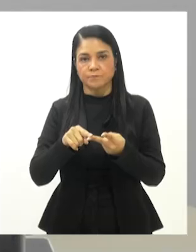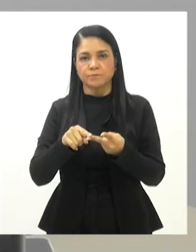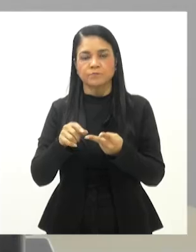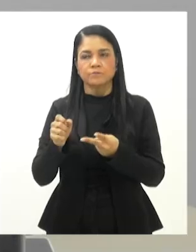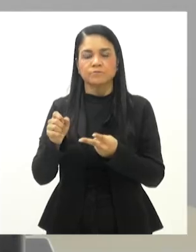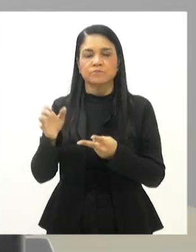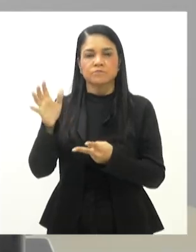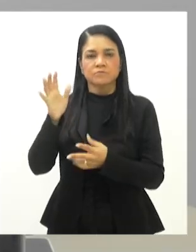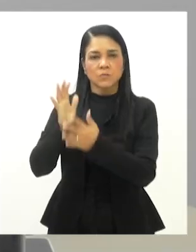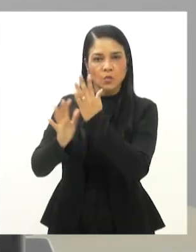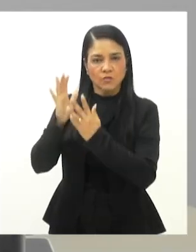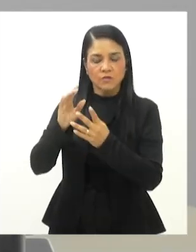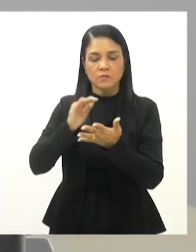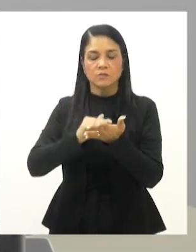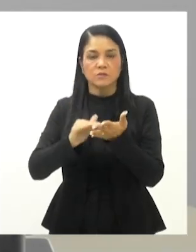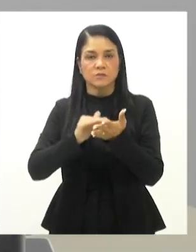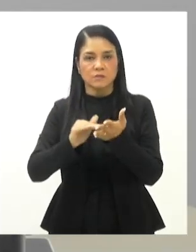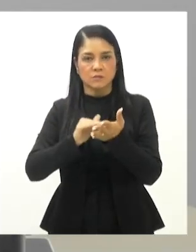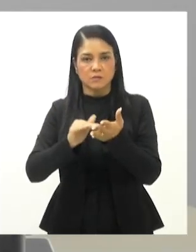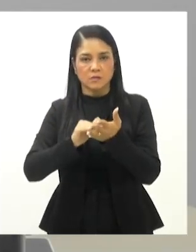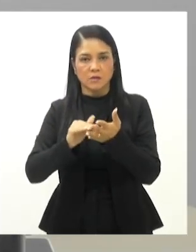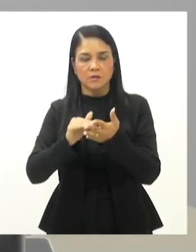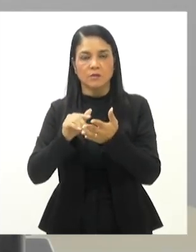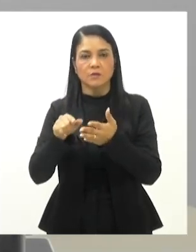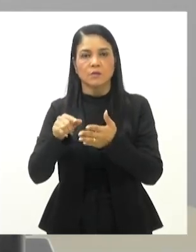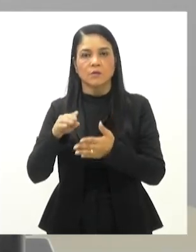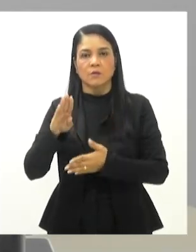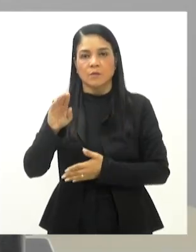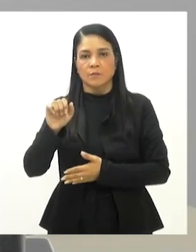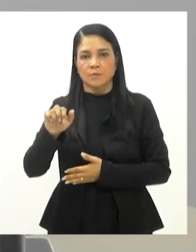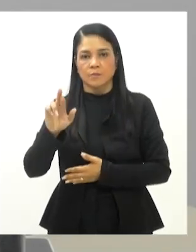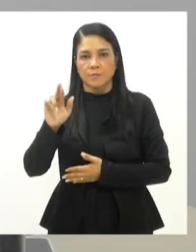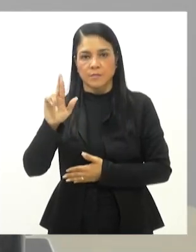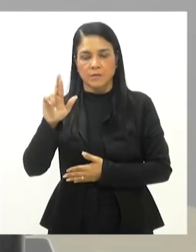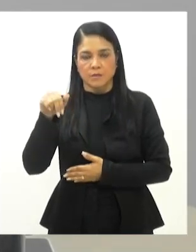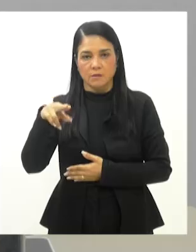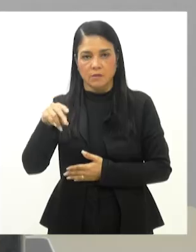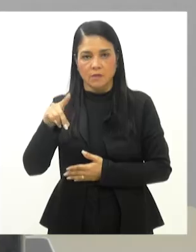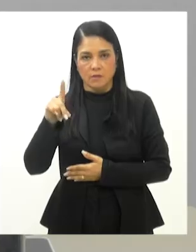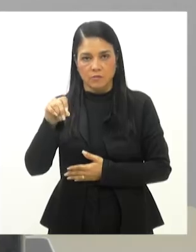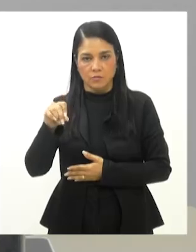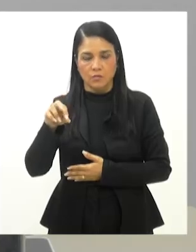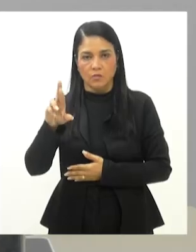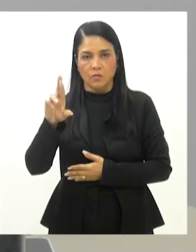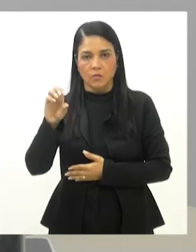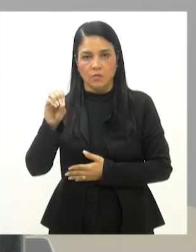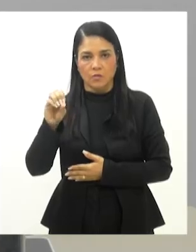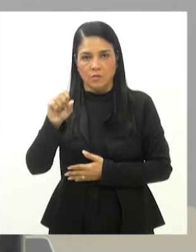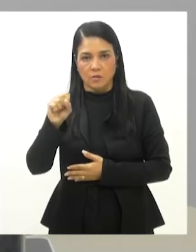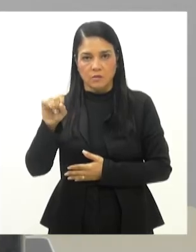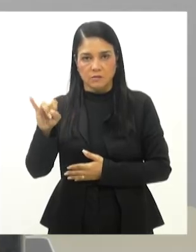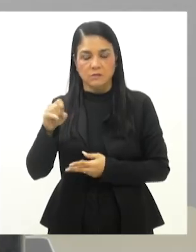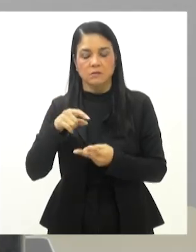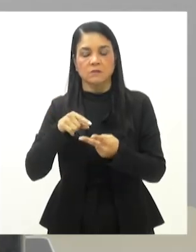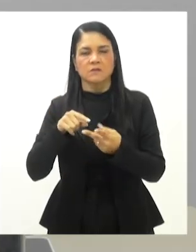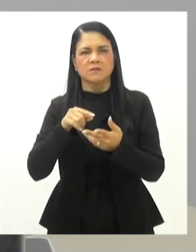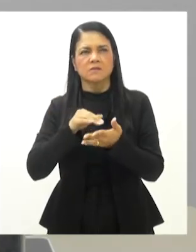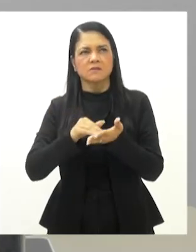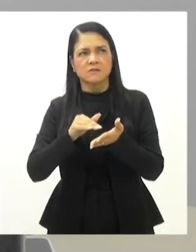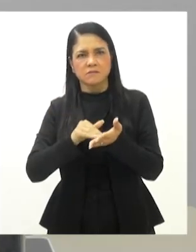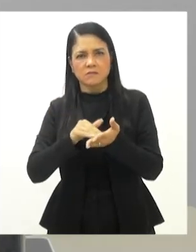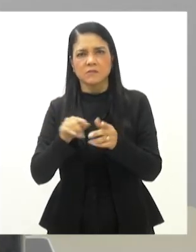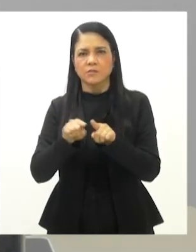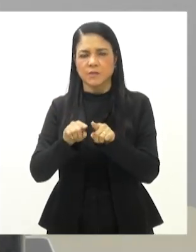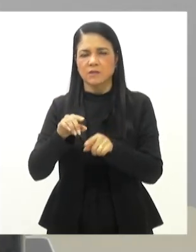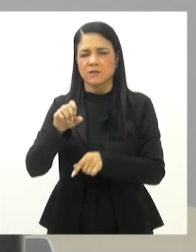o secretário subsequente, Bernardo Rossi, que por acaso também foi secretário da Segóvia.